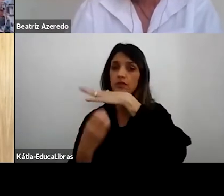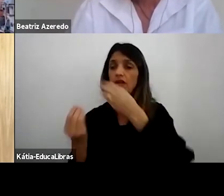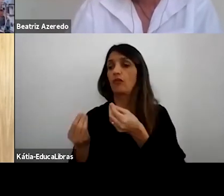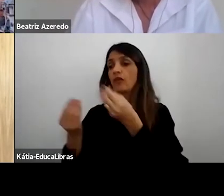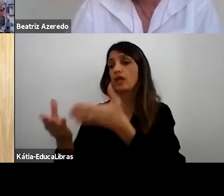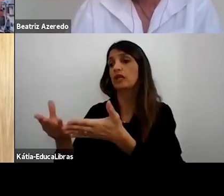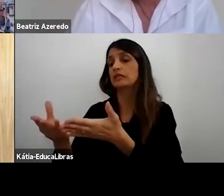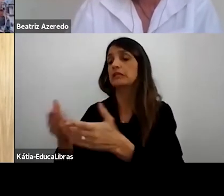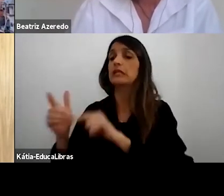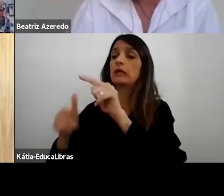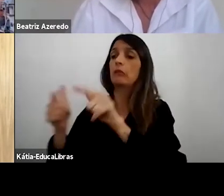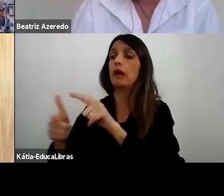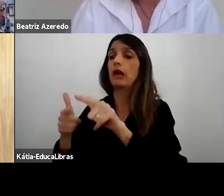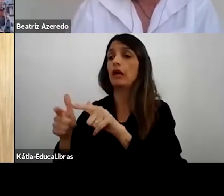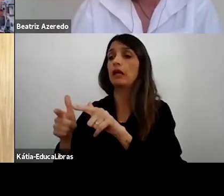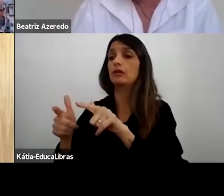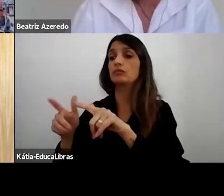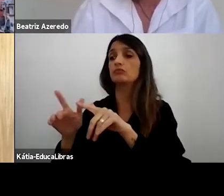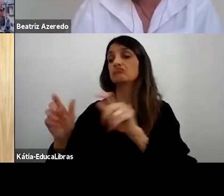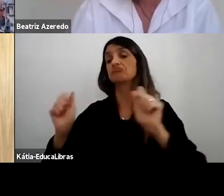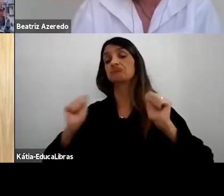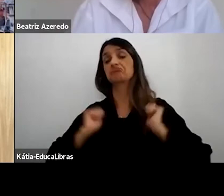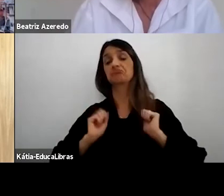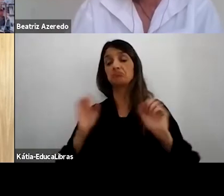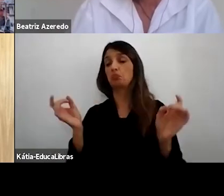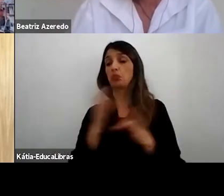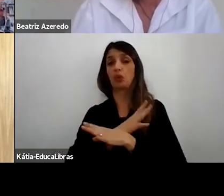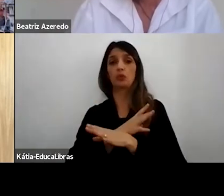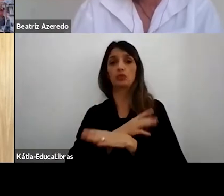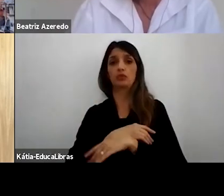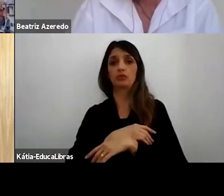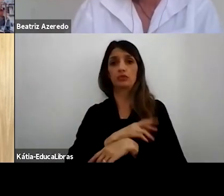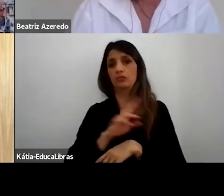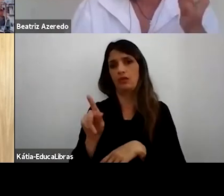parte. E não é isso, né? Você tem que fazer muito mais.